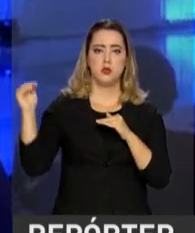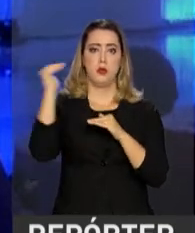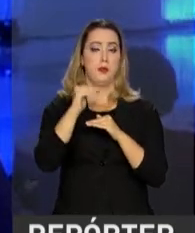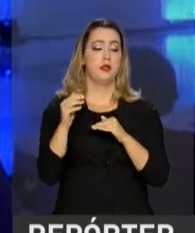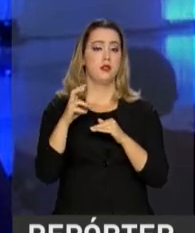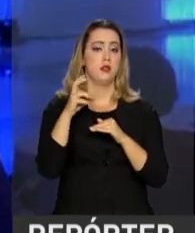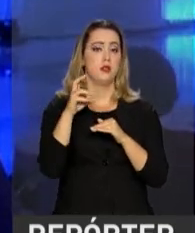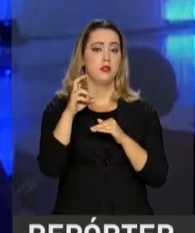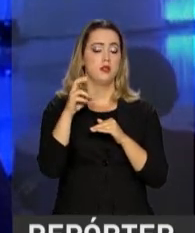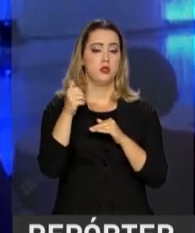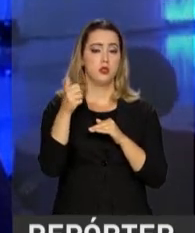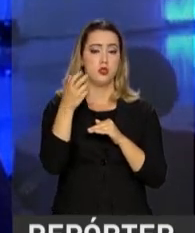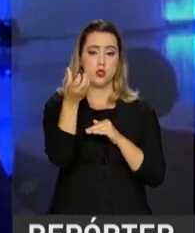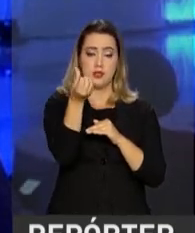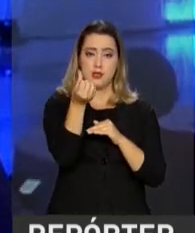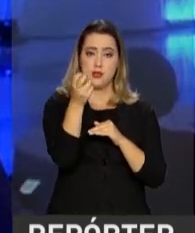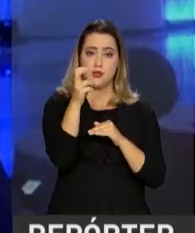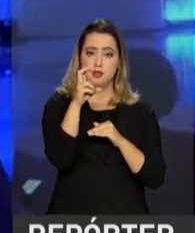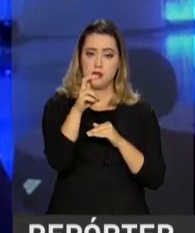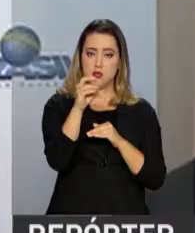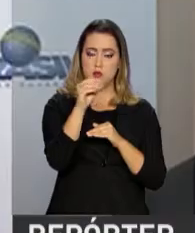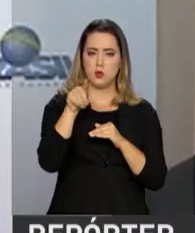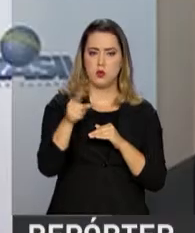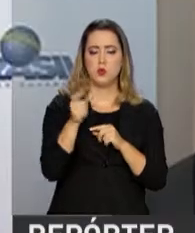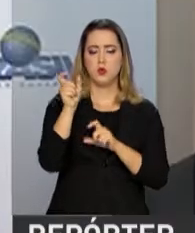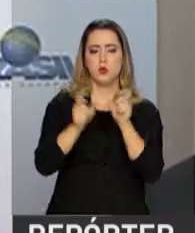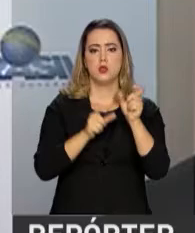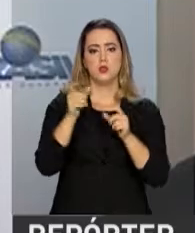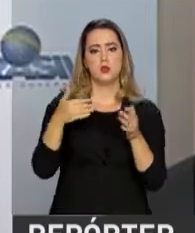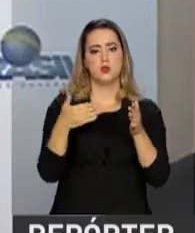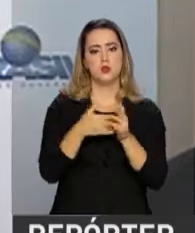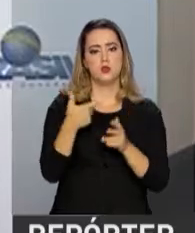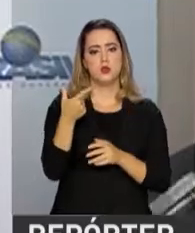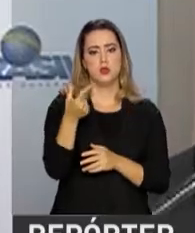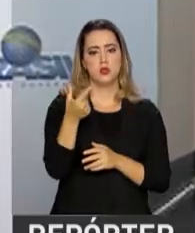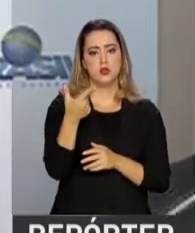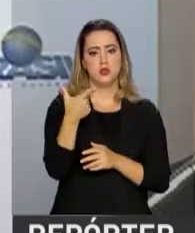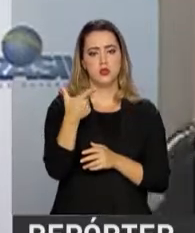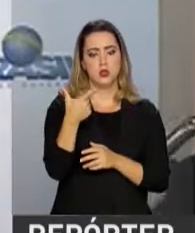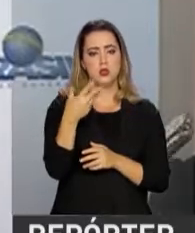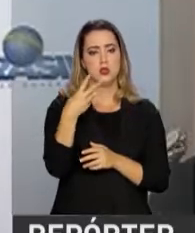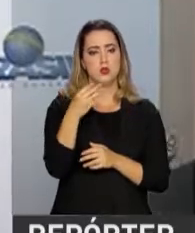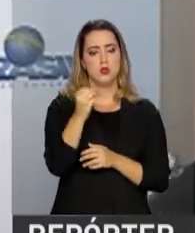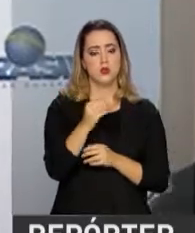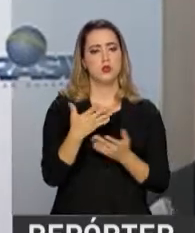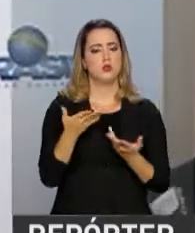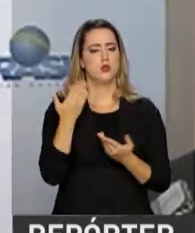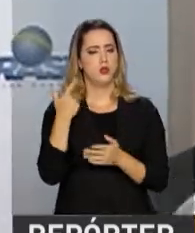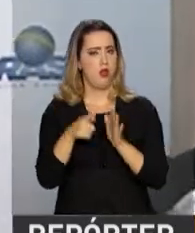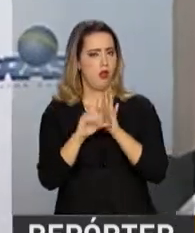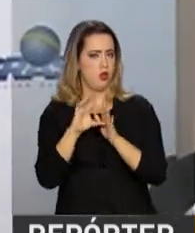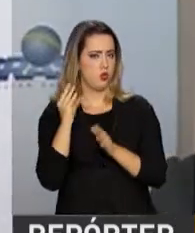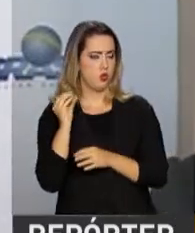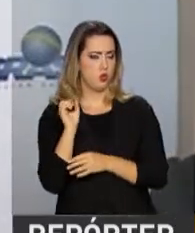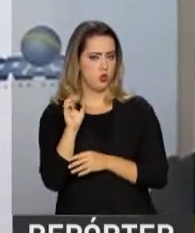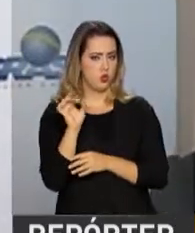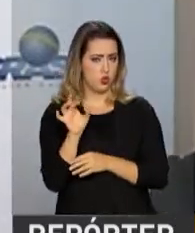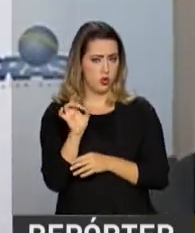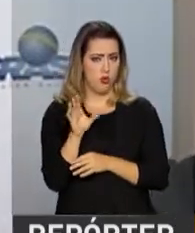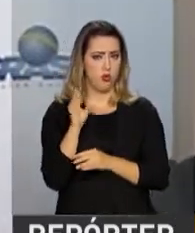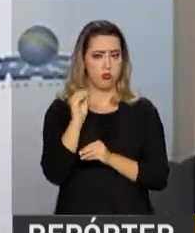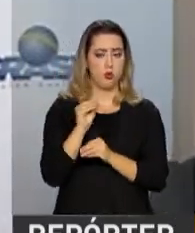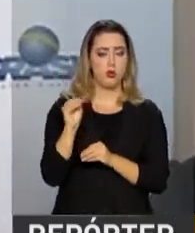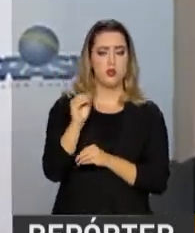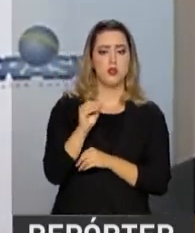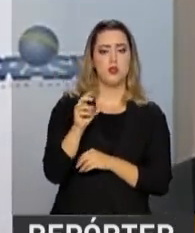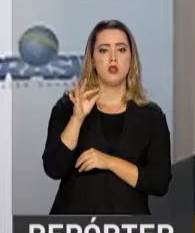650 mil pessoas até 2030. Antes só tratávamos F3 e F4, que eram os que estavam